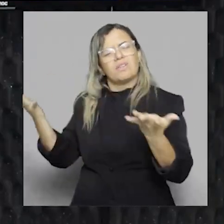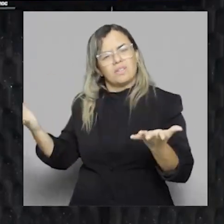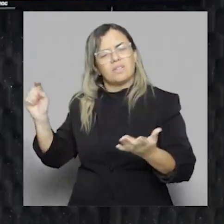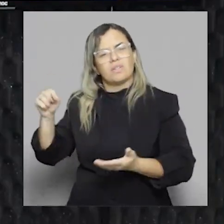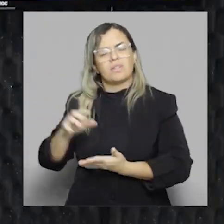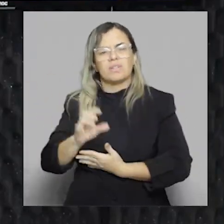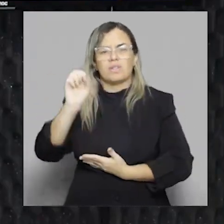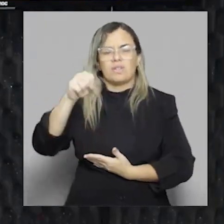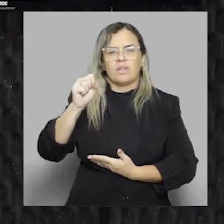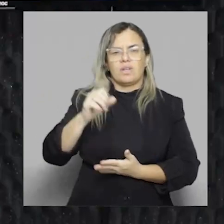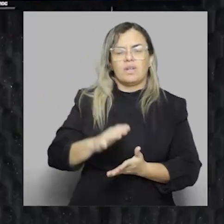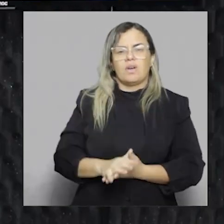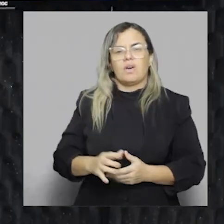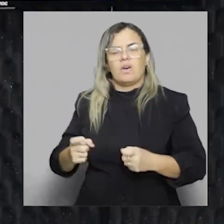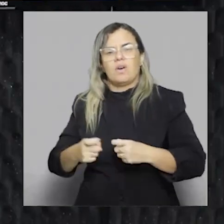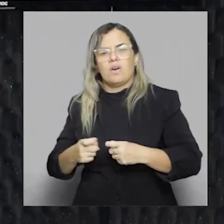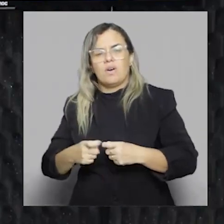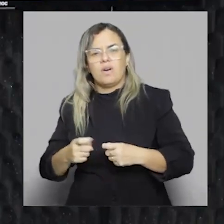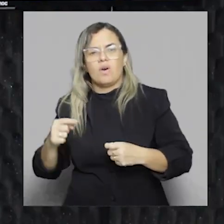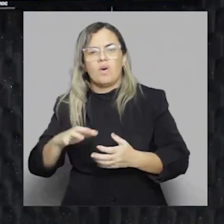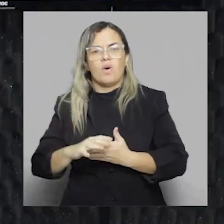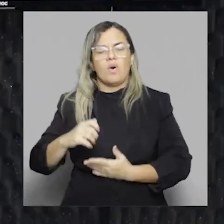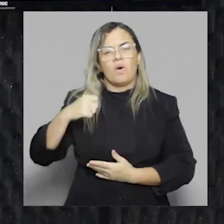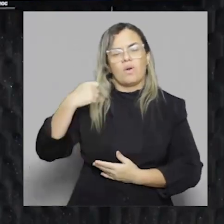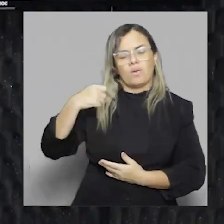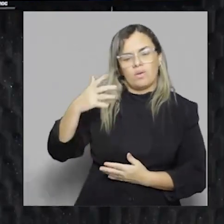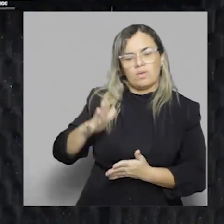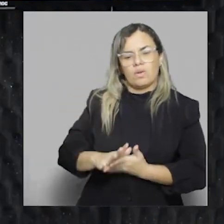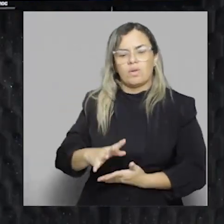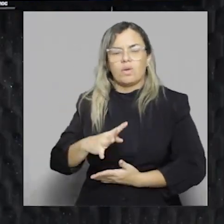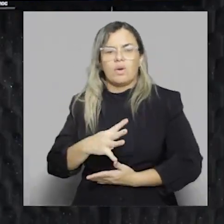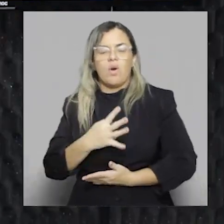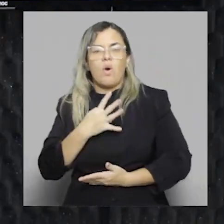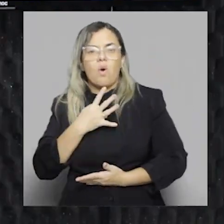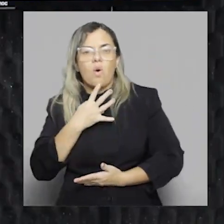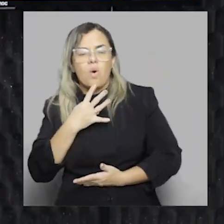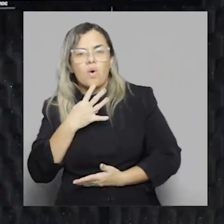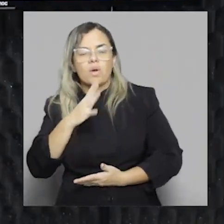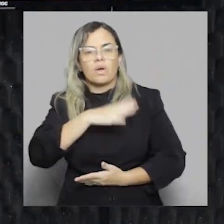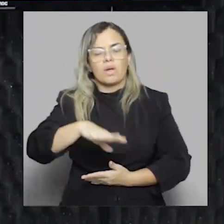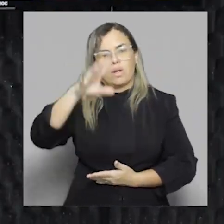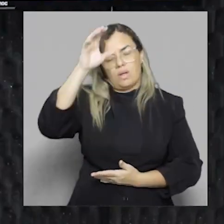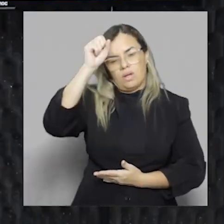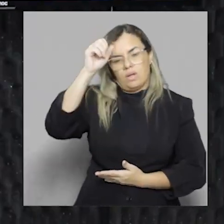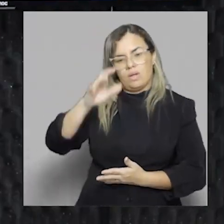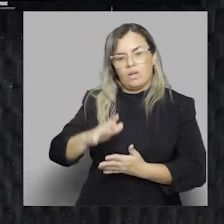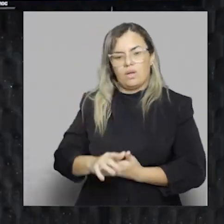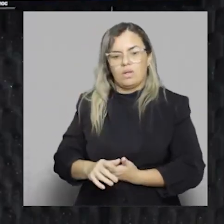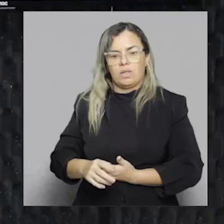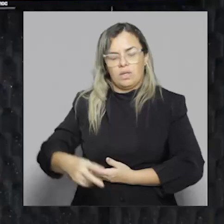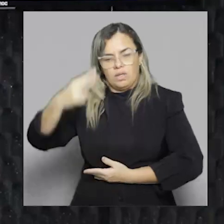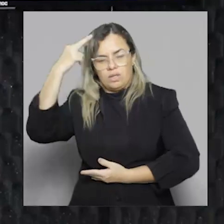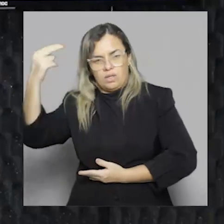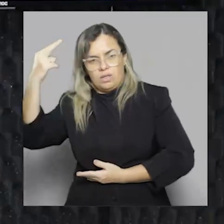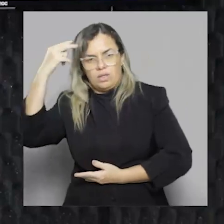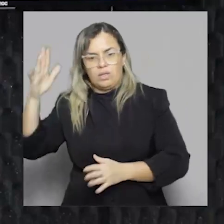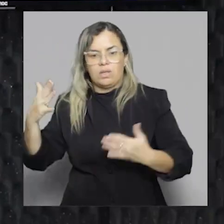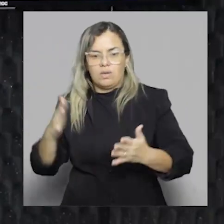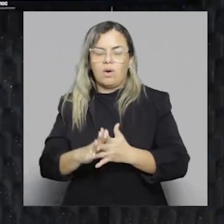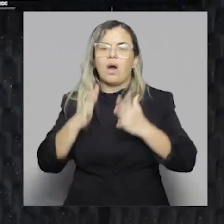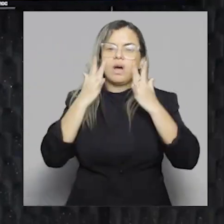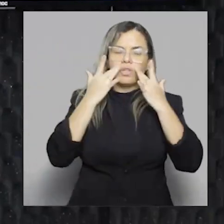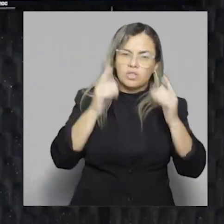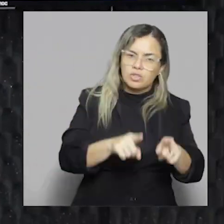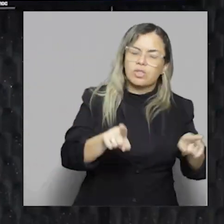um médico, um advogado, um outro profissional, ele vende o conhecimento intelectual dele. Por que o artista não pode vender a ideia? Um roteirista de cinema ou